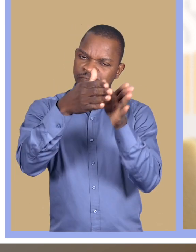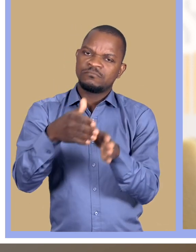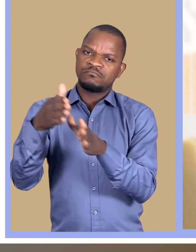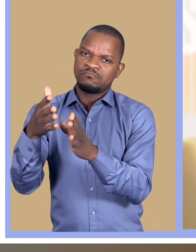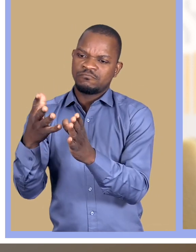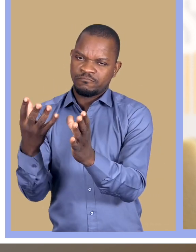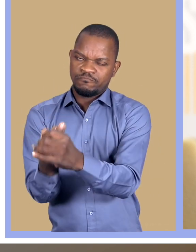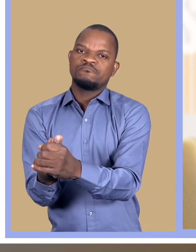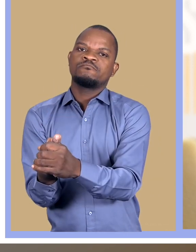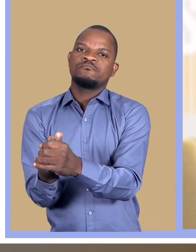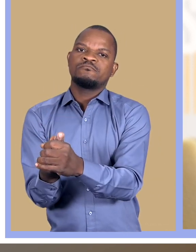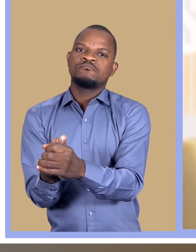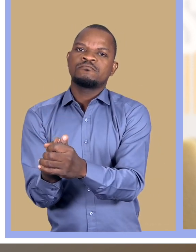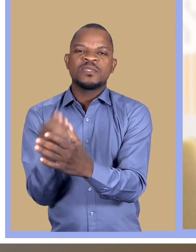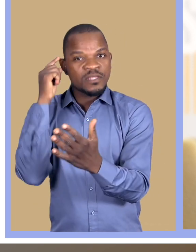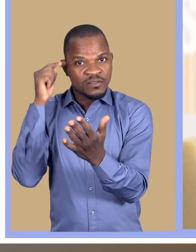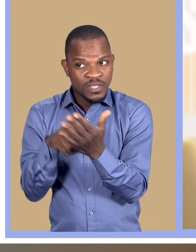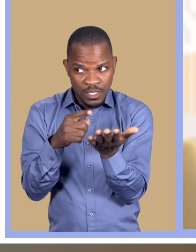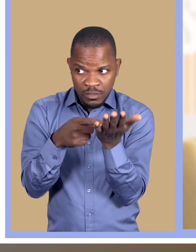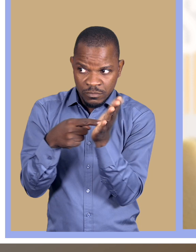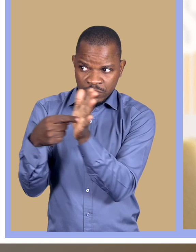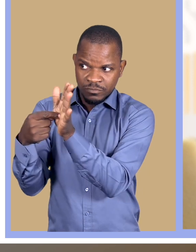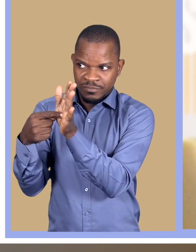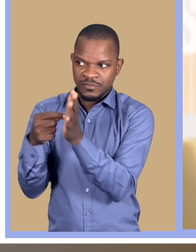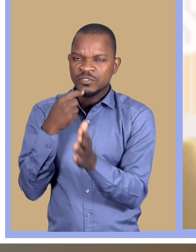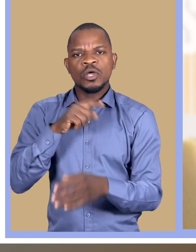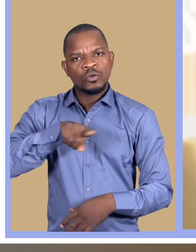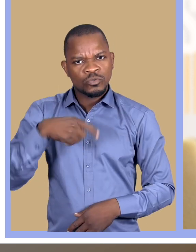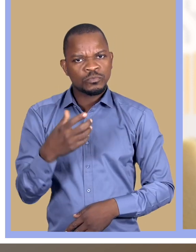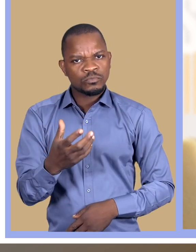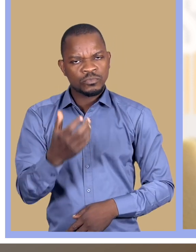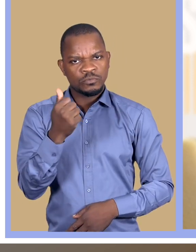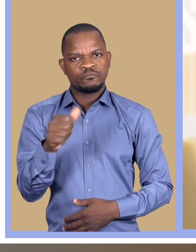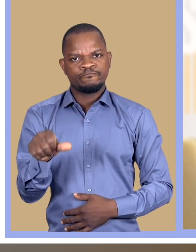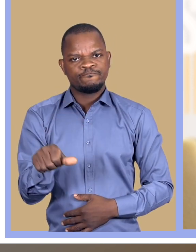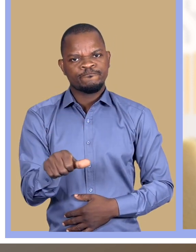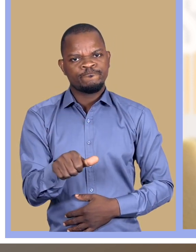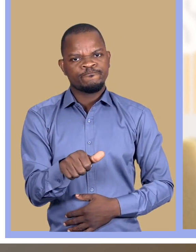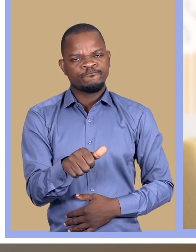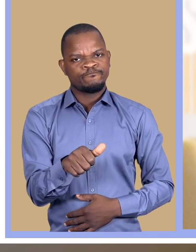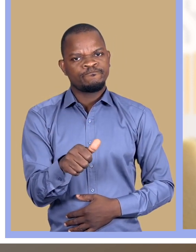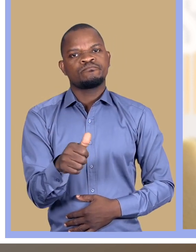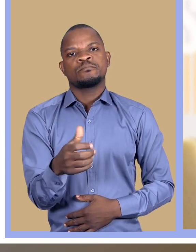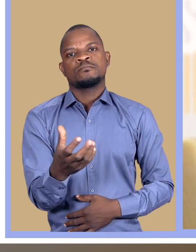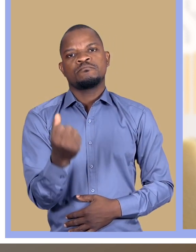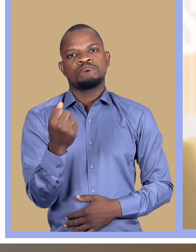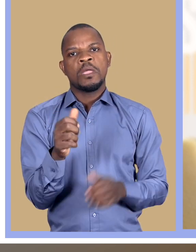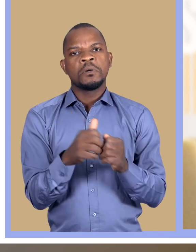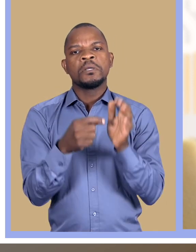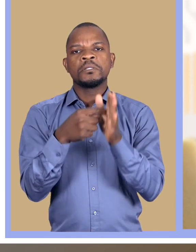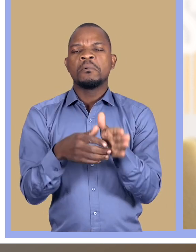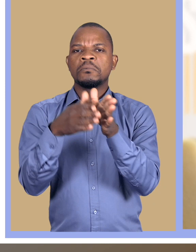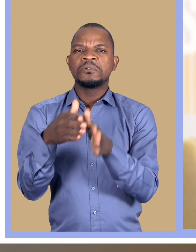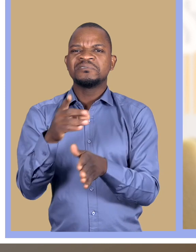até para chamar a atenção que todos nós podemos fazer alguma diferença. Aliás, todos nós, independente da condição, onde quer